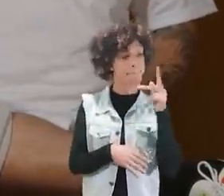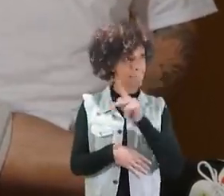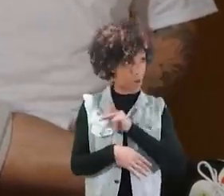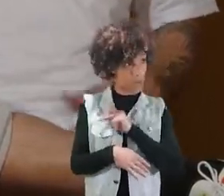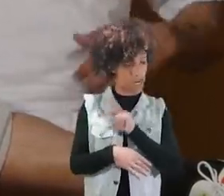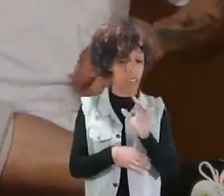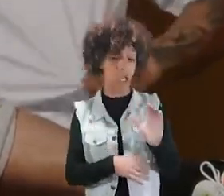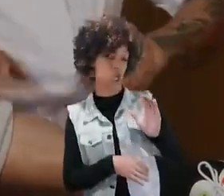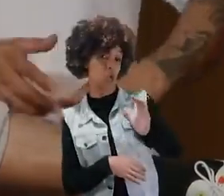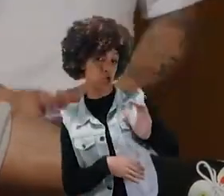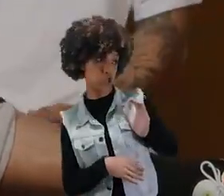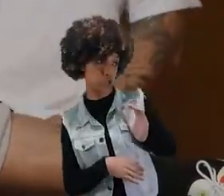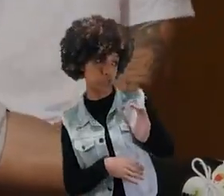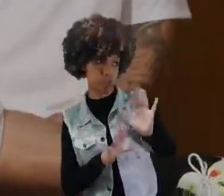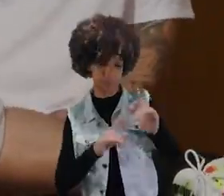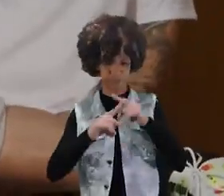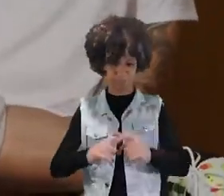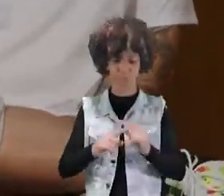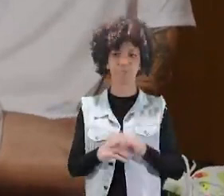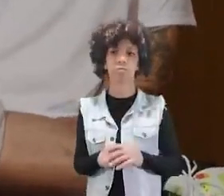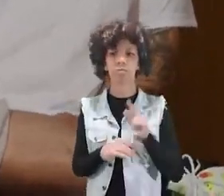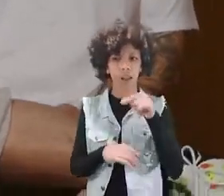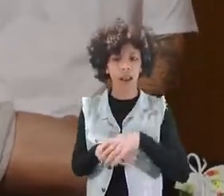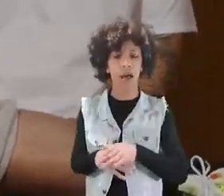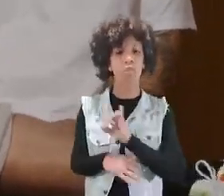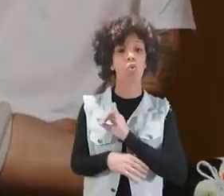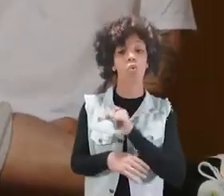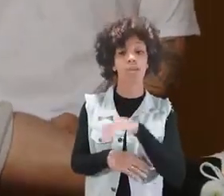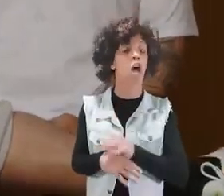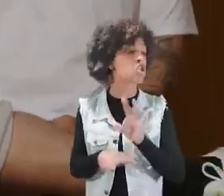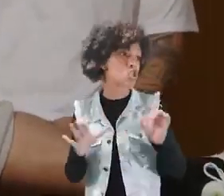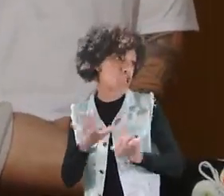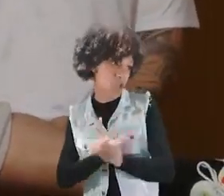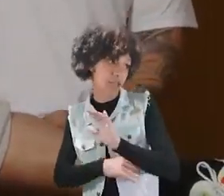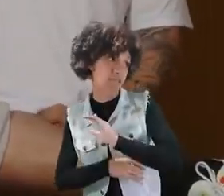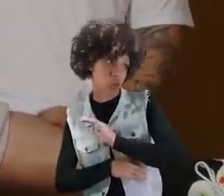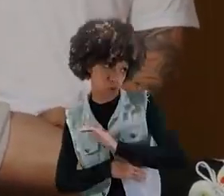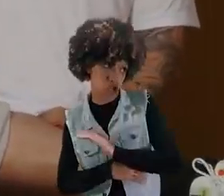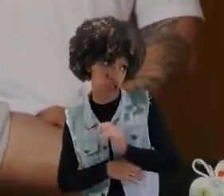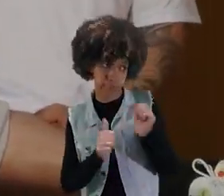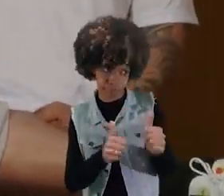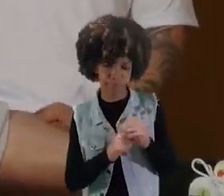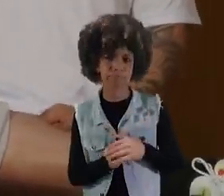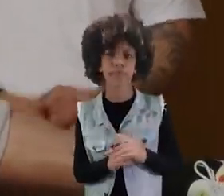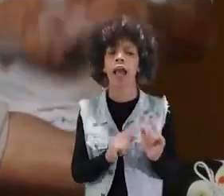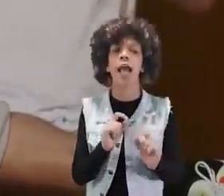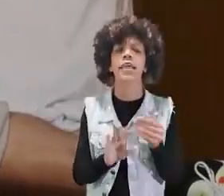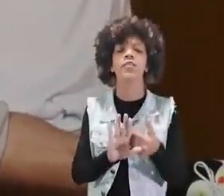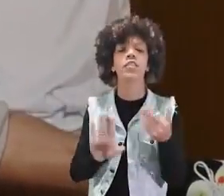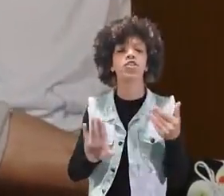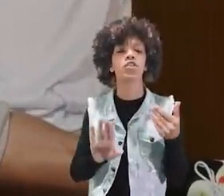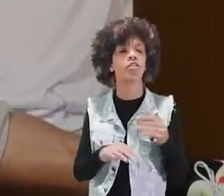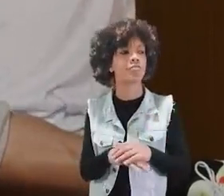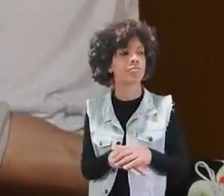Palmeiras o jogo era na na na Arena Itaquera só entra a torcida do Corinthians né quem